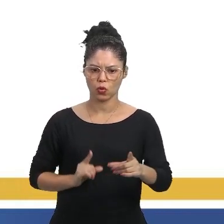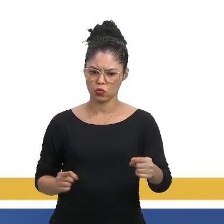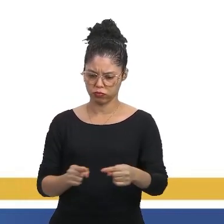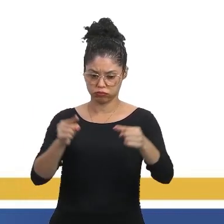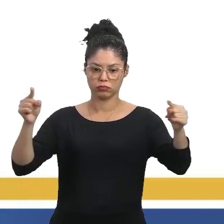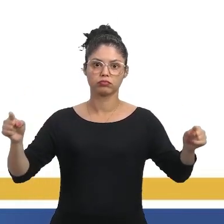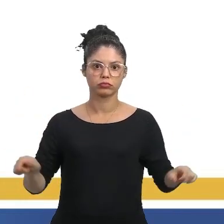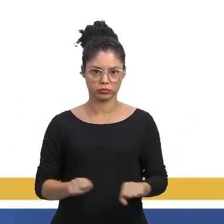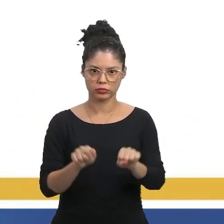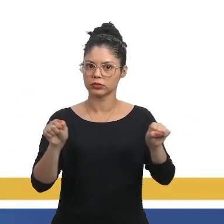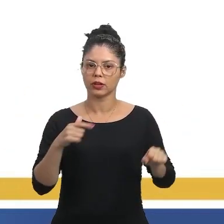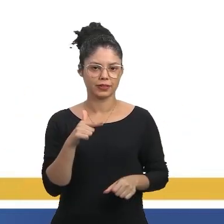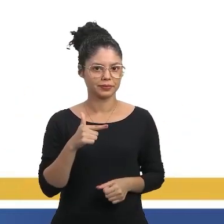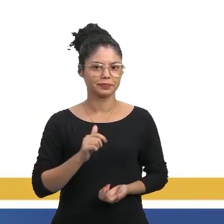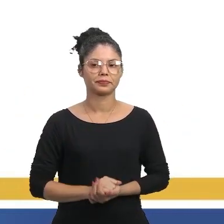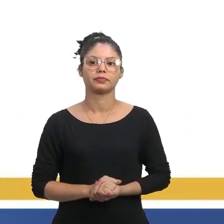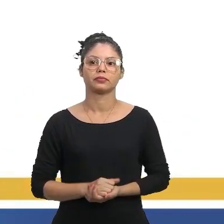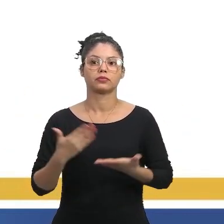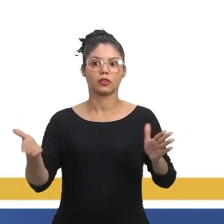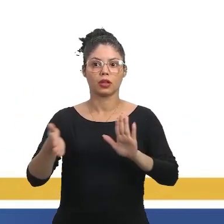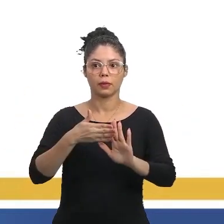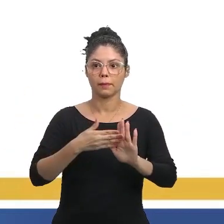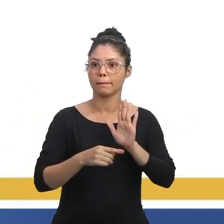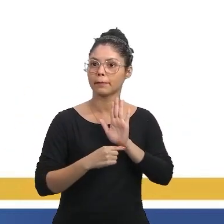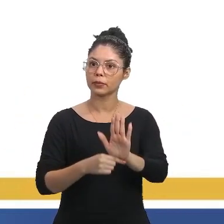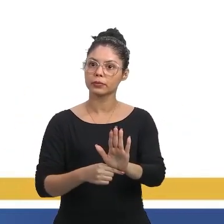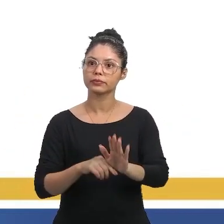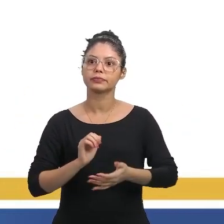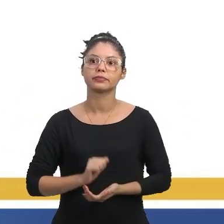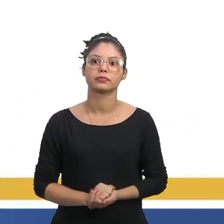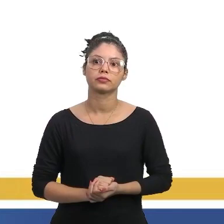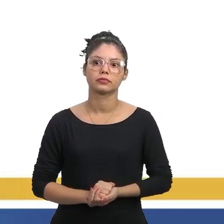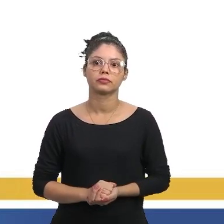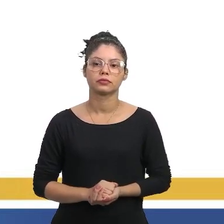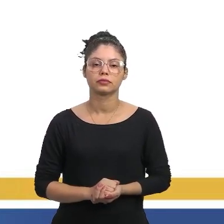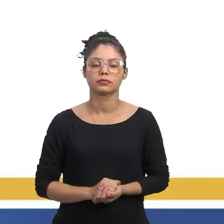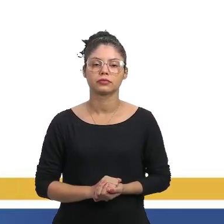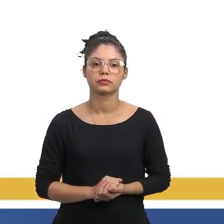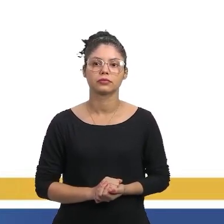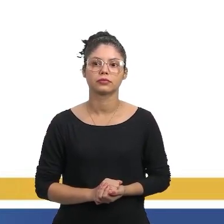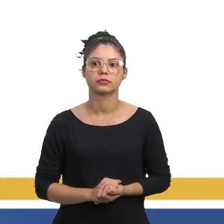choque. Então, o que Bohr propôs? Ele propôs